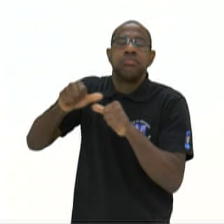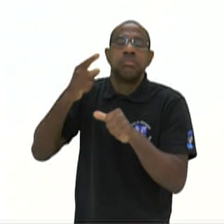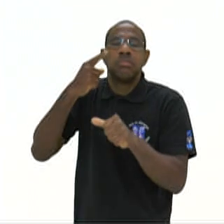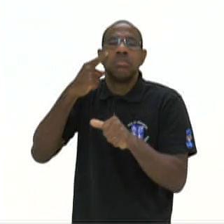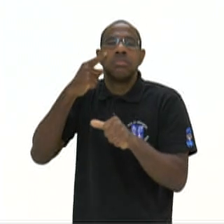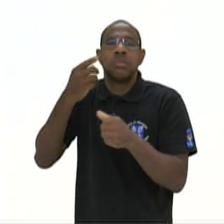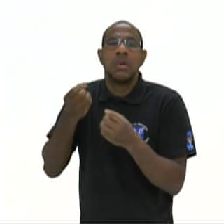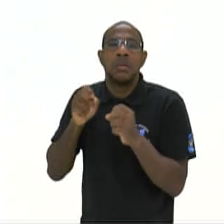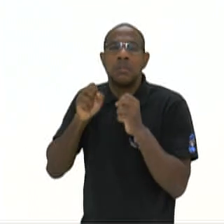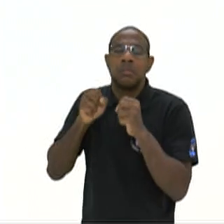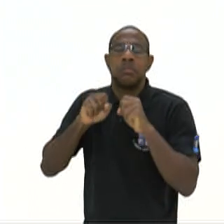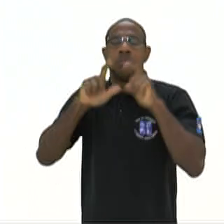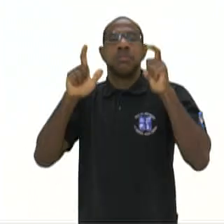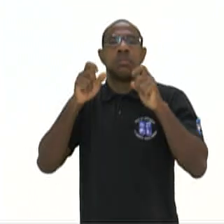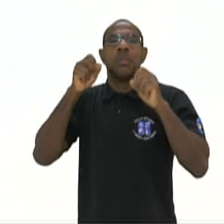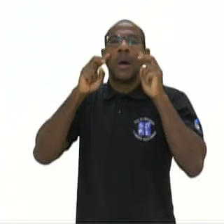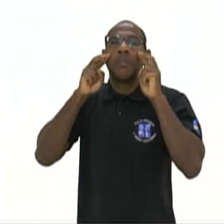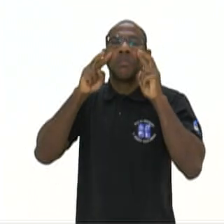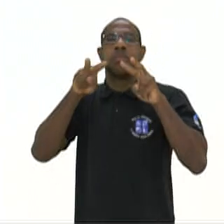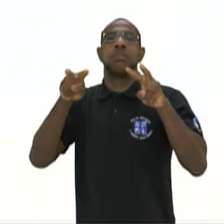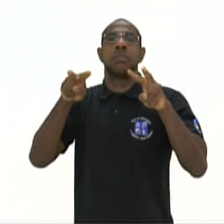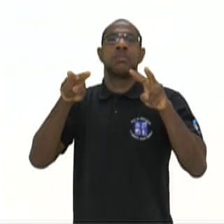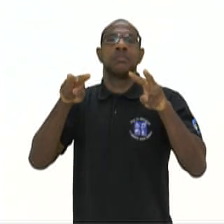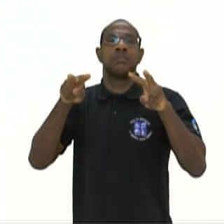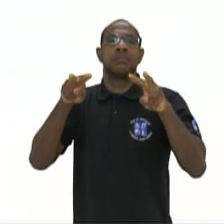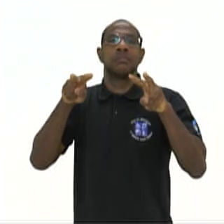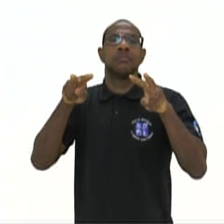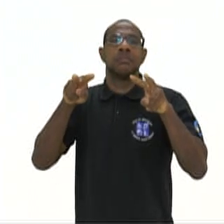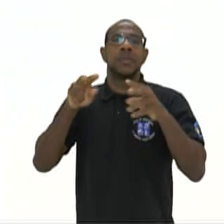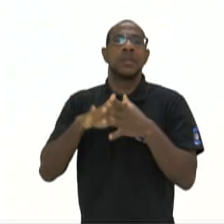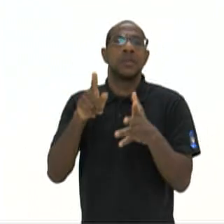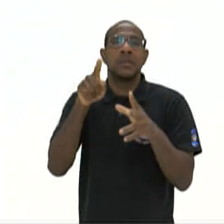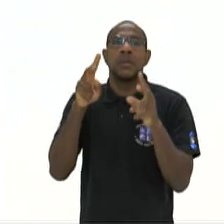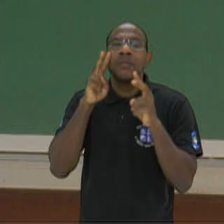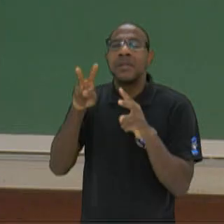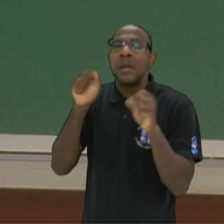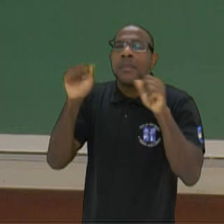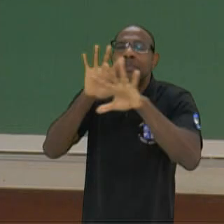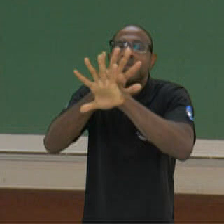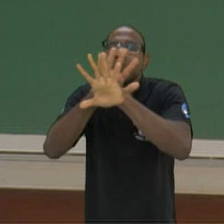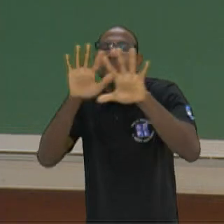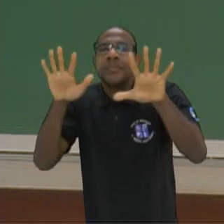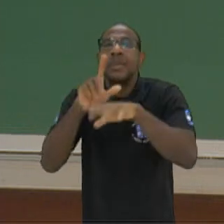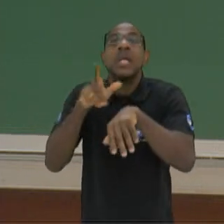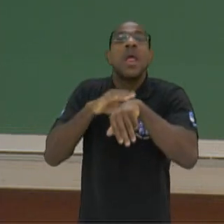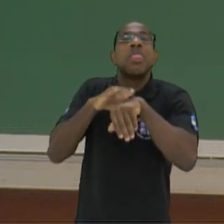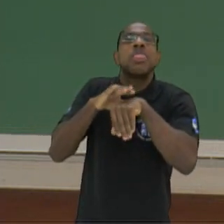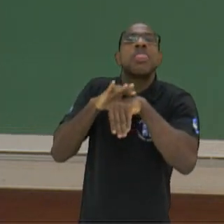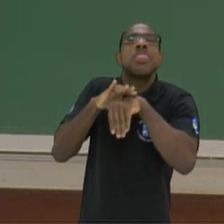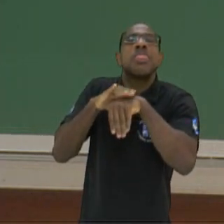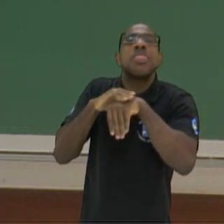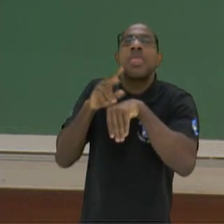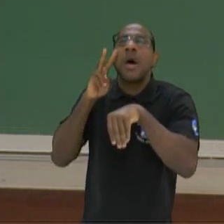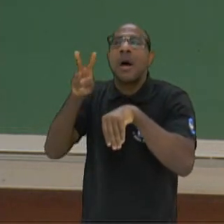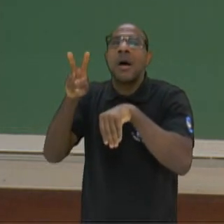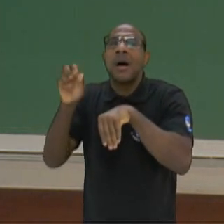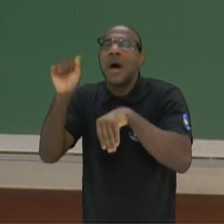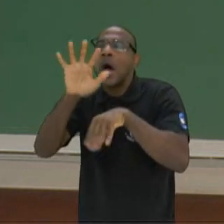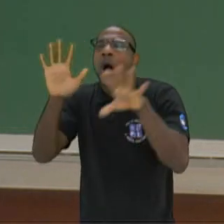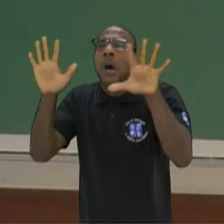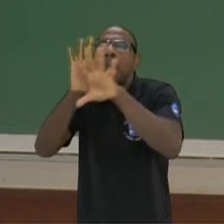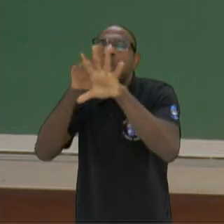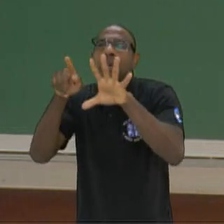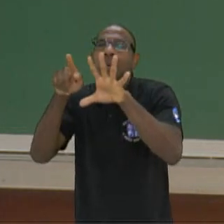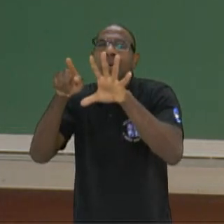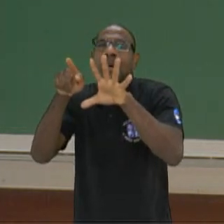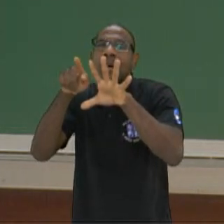aparecendo aqui na tela para vocês, é a visão desfocada. Como essa pessoa com a doença enxerga, né, o mundo.